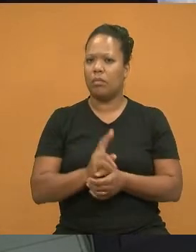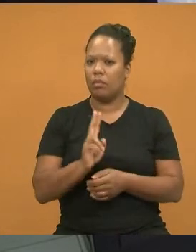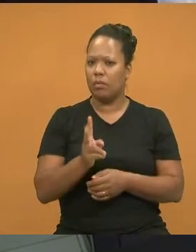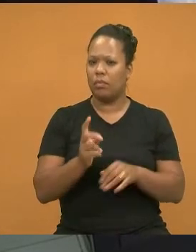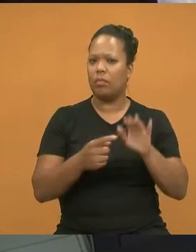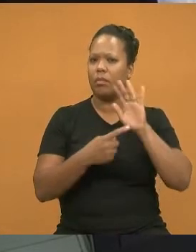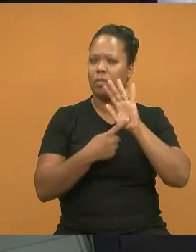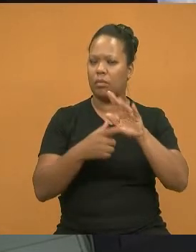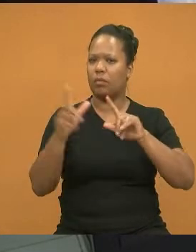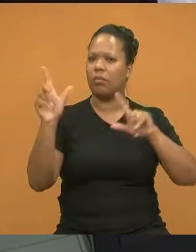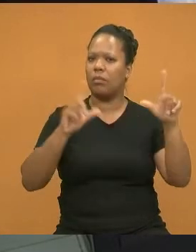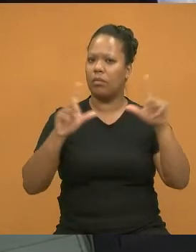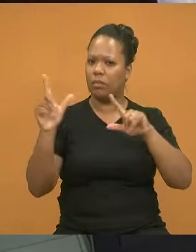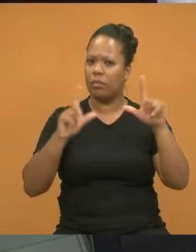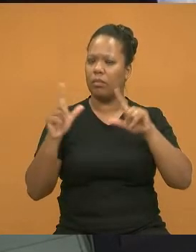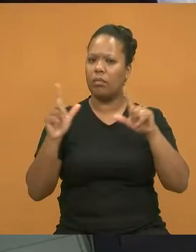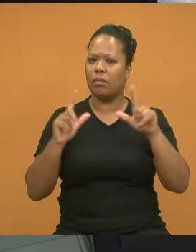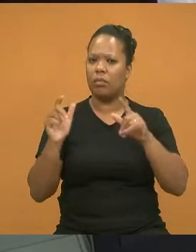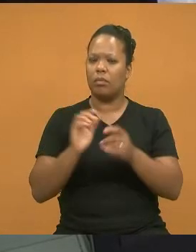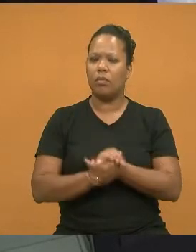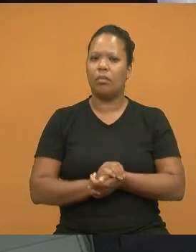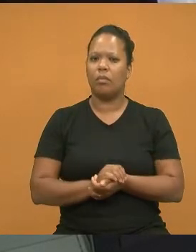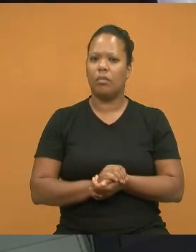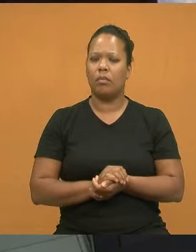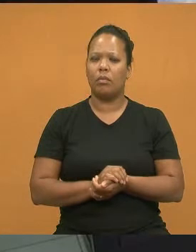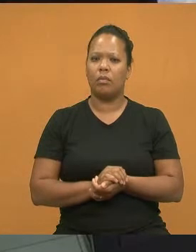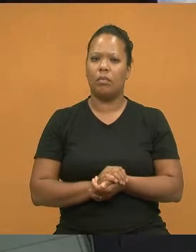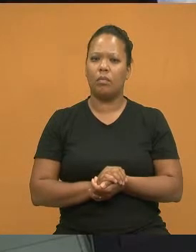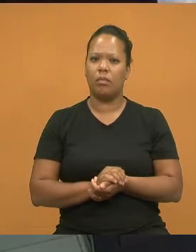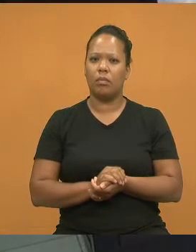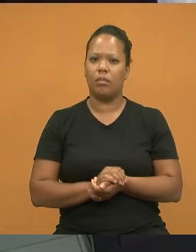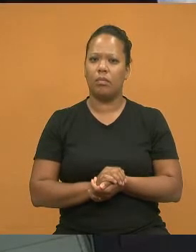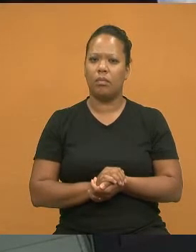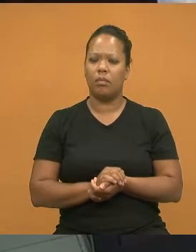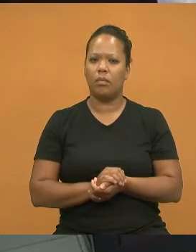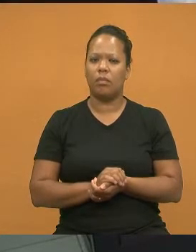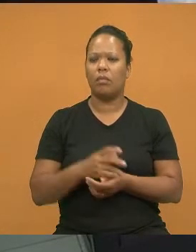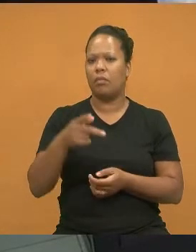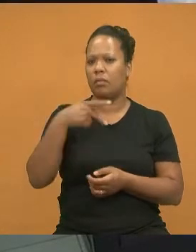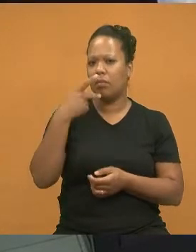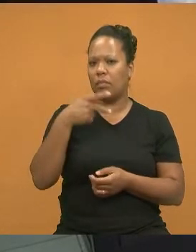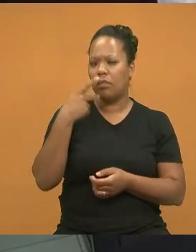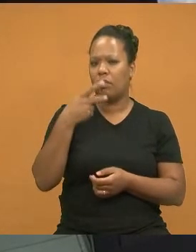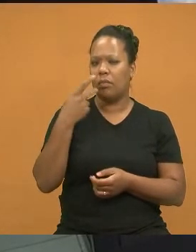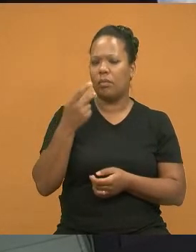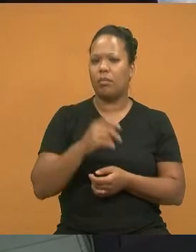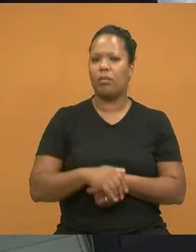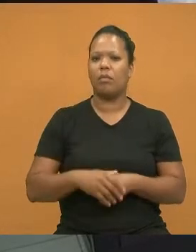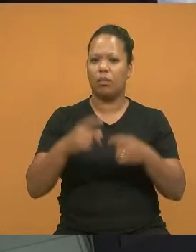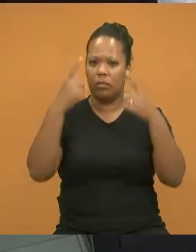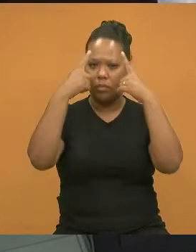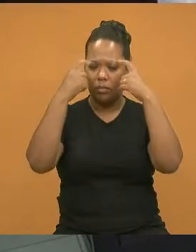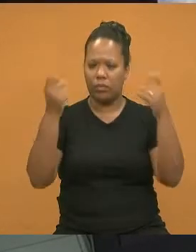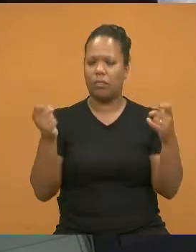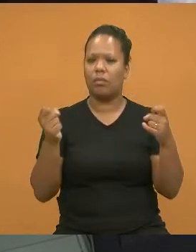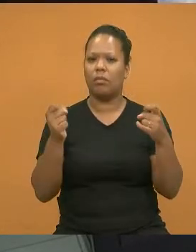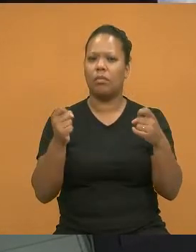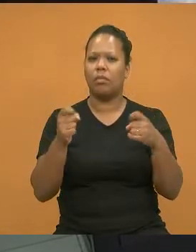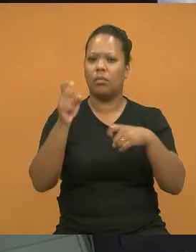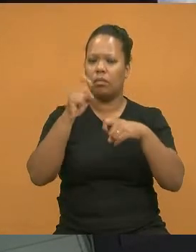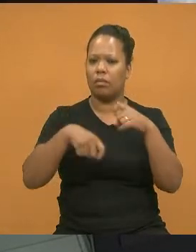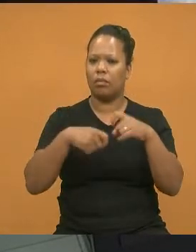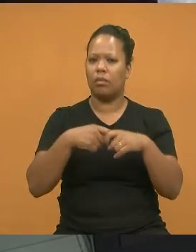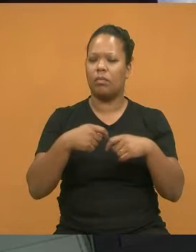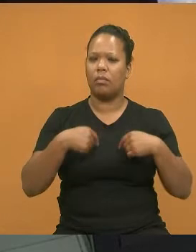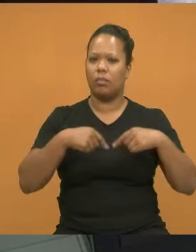na mídia, né? Várias pessoas sendo detidas dessas violências sexuais contra crianças. Eu fico revoltadíssima com